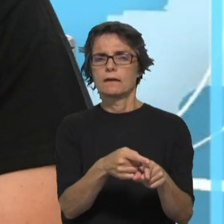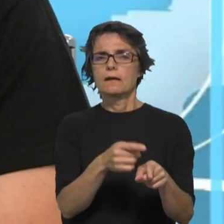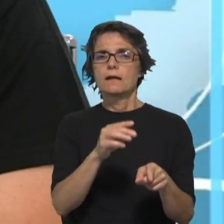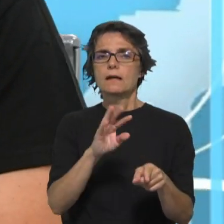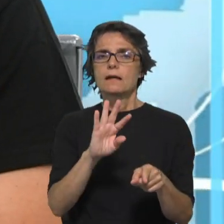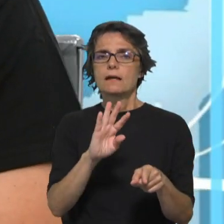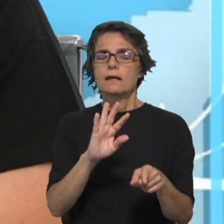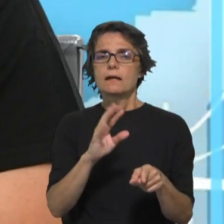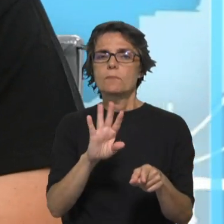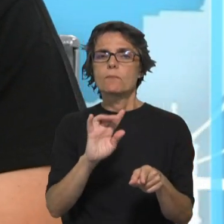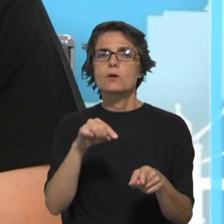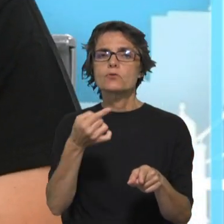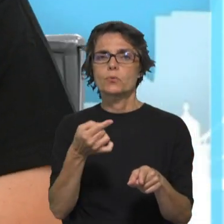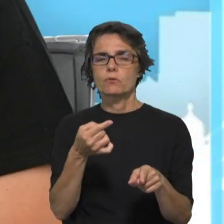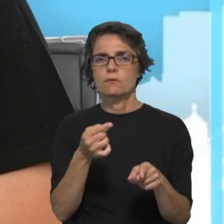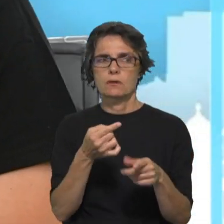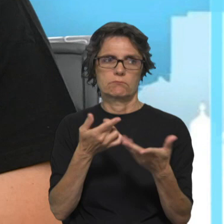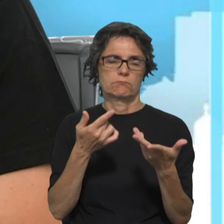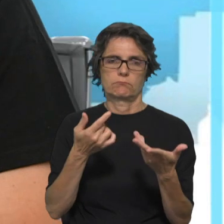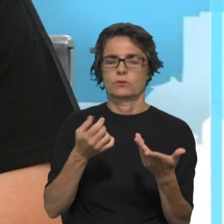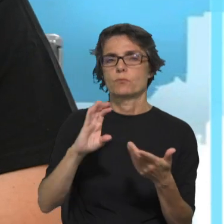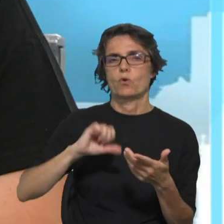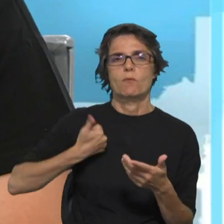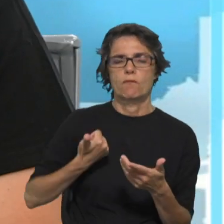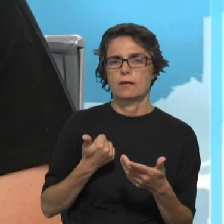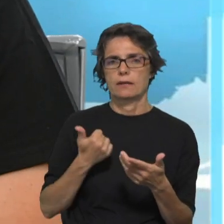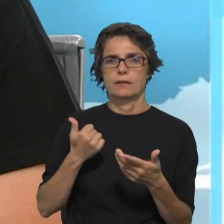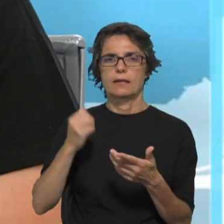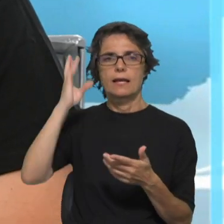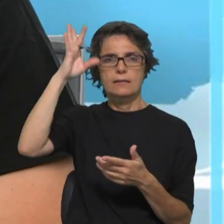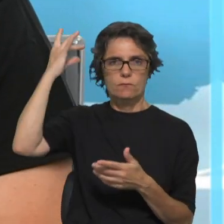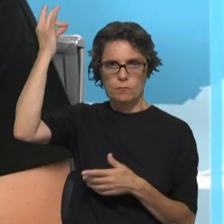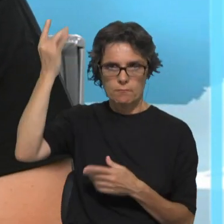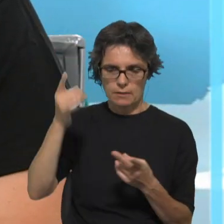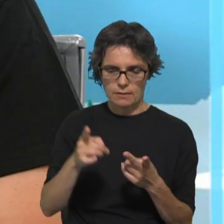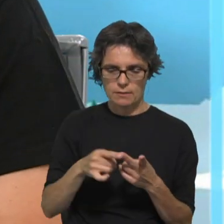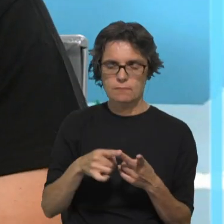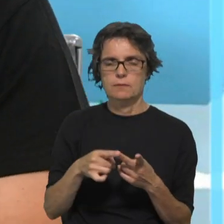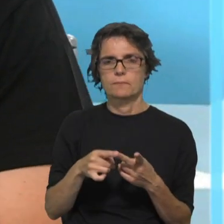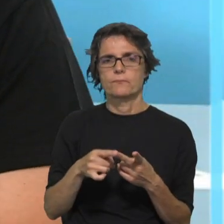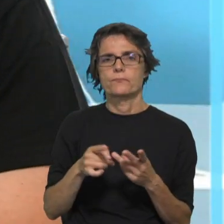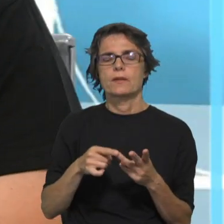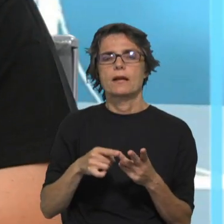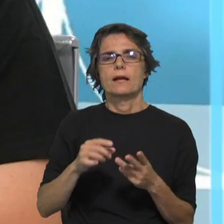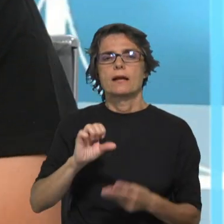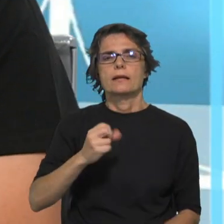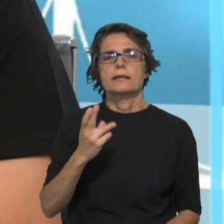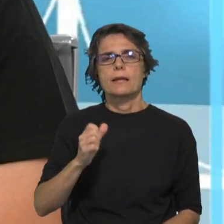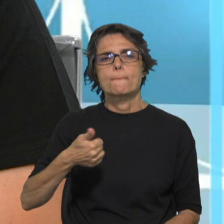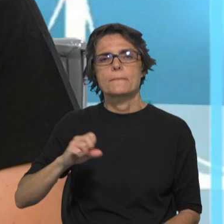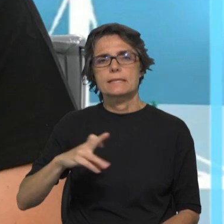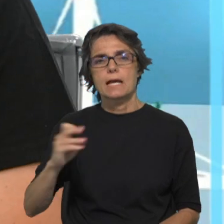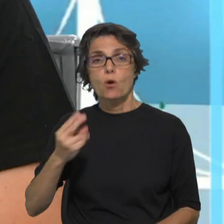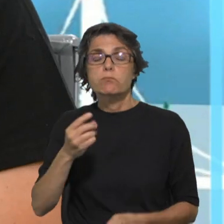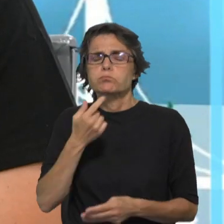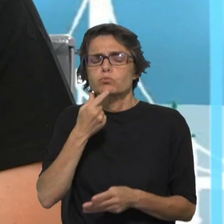outras experiências aconteceram em Cabo Verde, em São Tomé e Príncipe, em Guiné-Bissau, enfim, outras